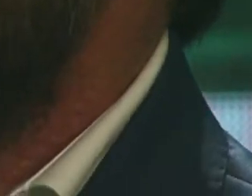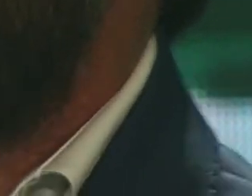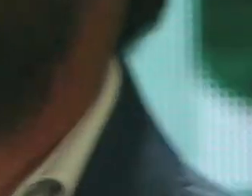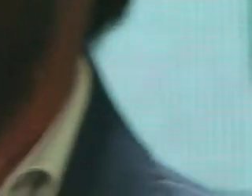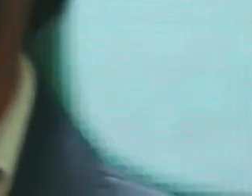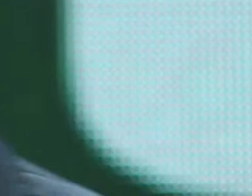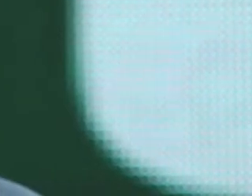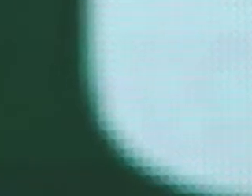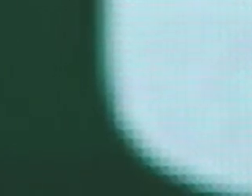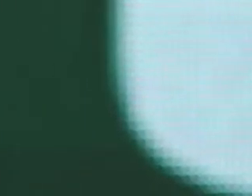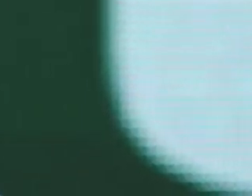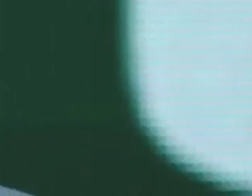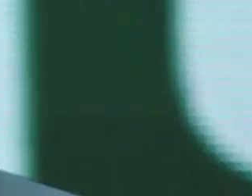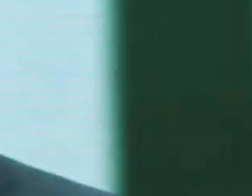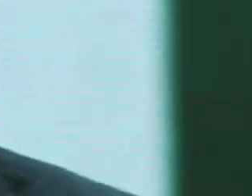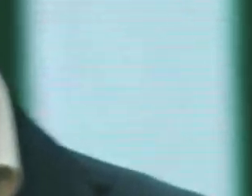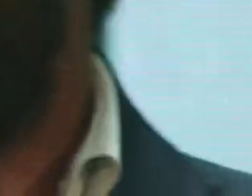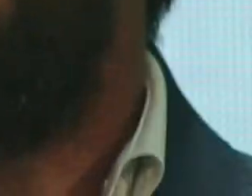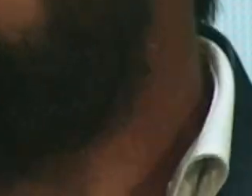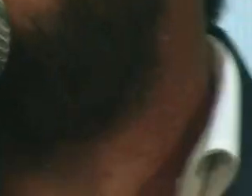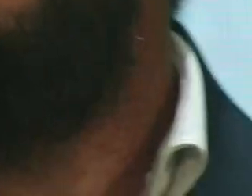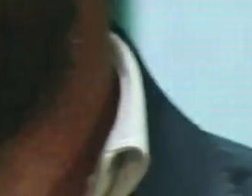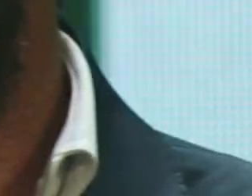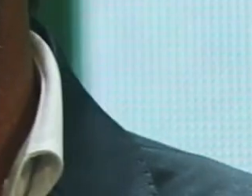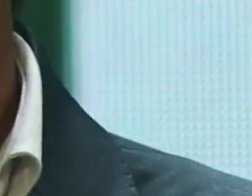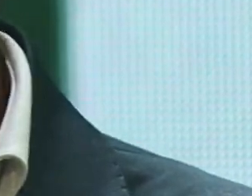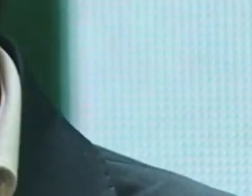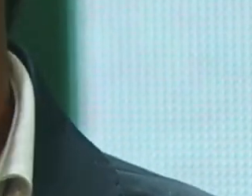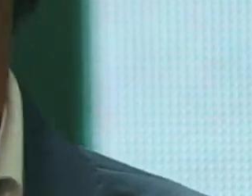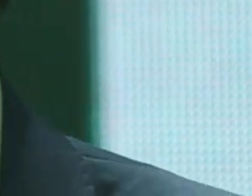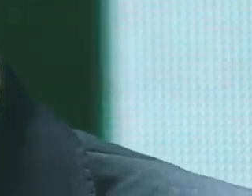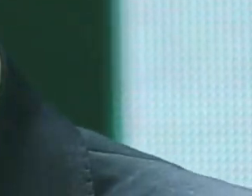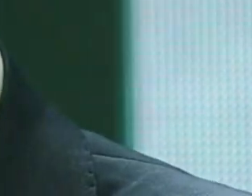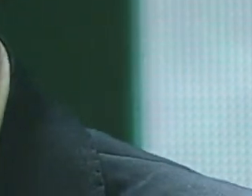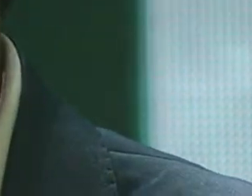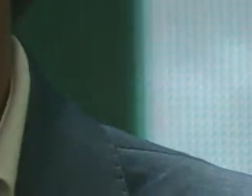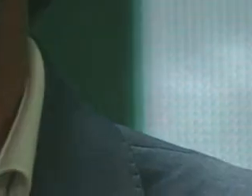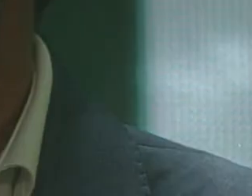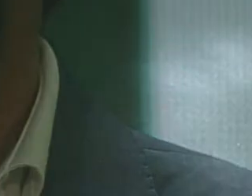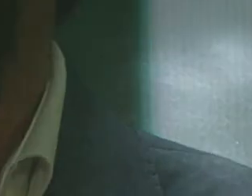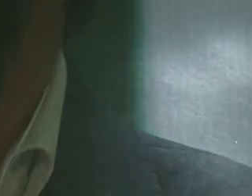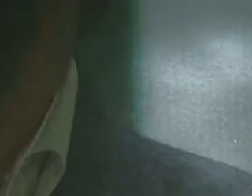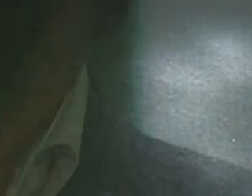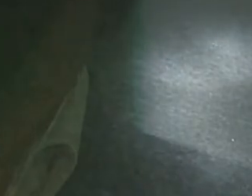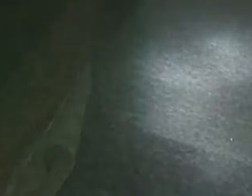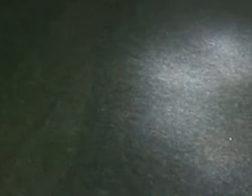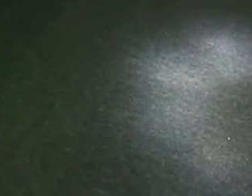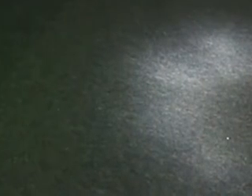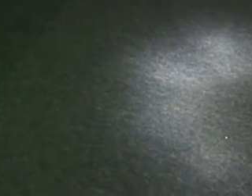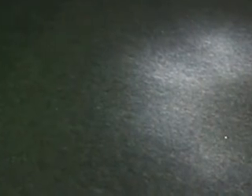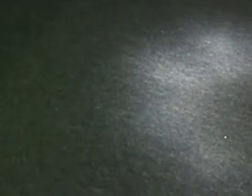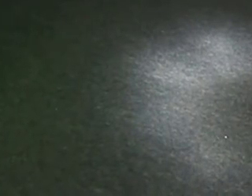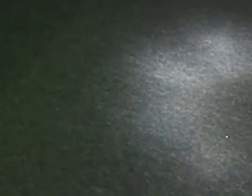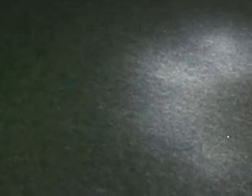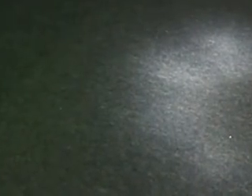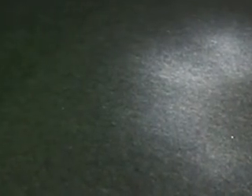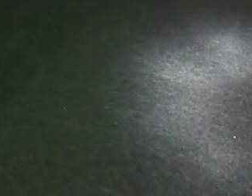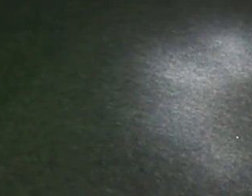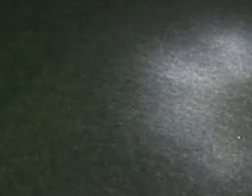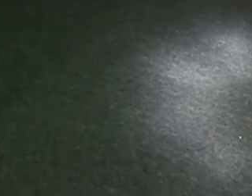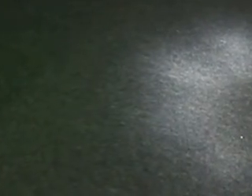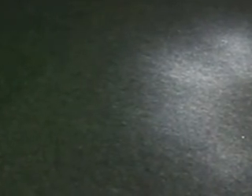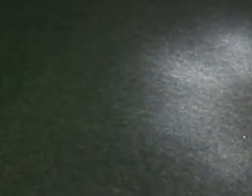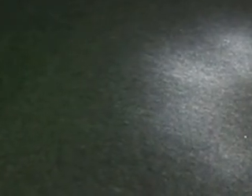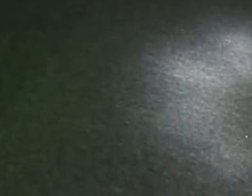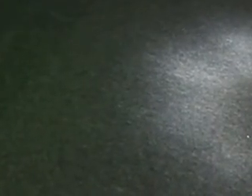cima, para essa câmera aqui falar comigo. Meu amigo Roger Flores, eu sei que você estava preparando